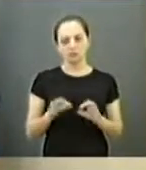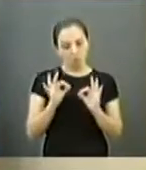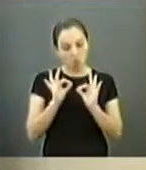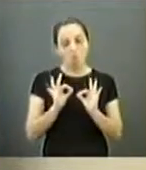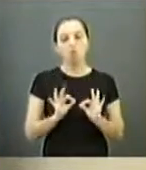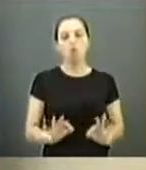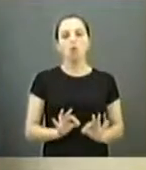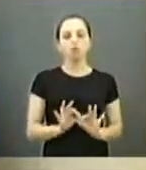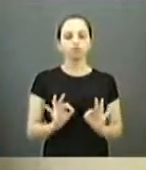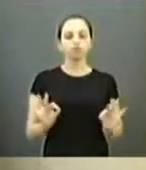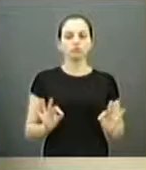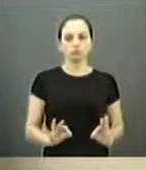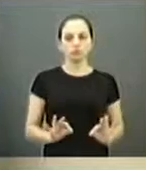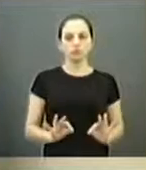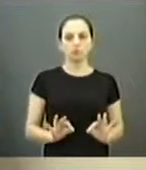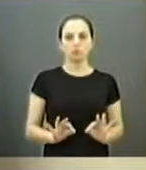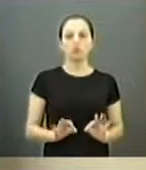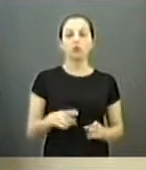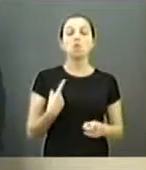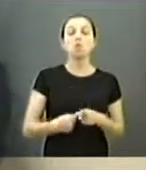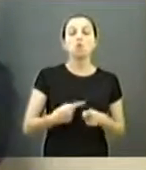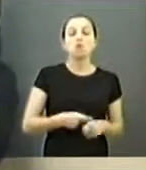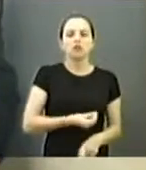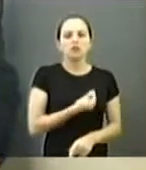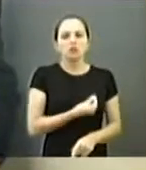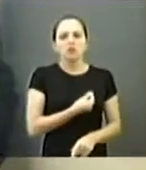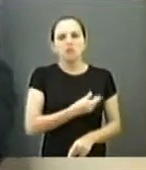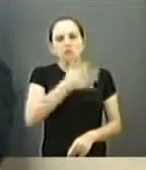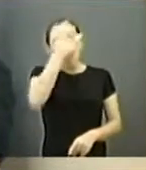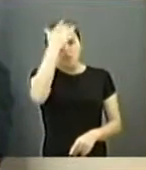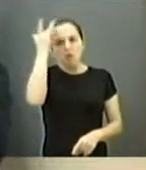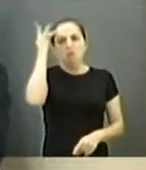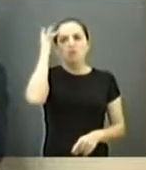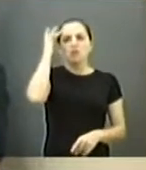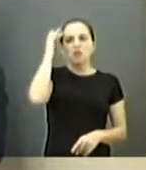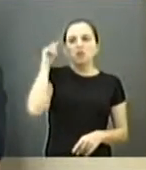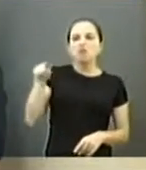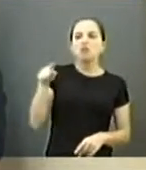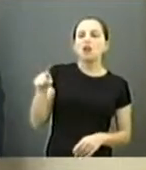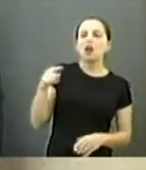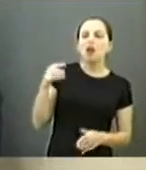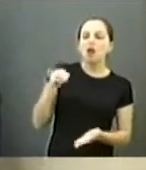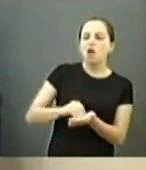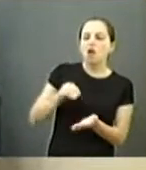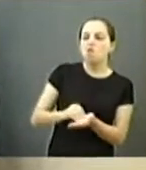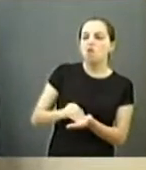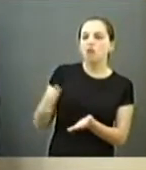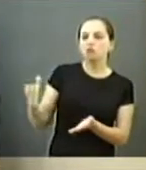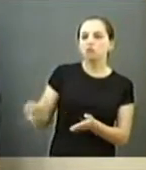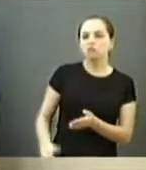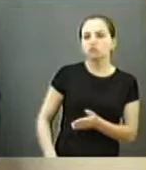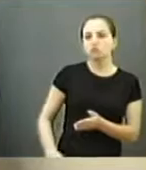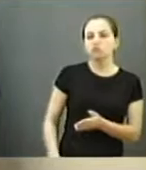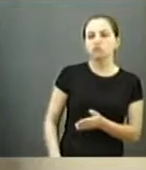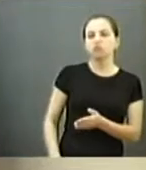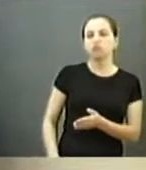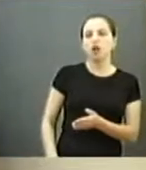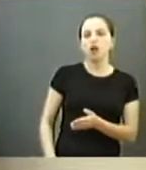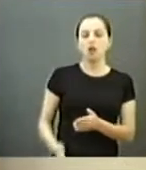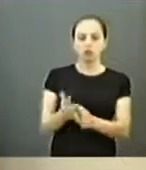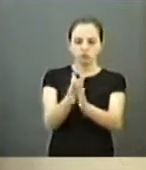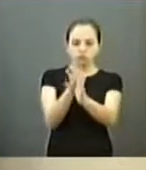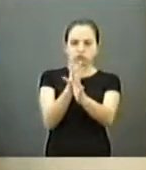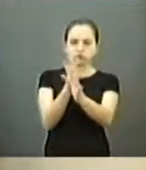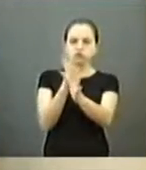são pessoas frágeis. Fica lá sem uma perna, né, doutor Lapena? O doutor sabe o que é. Numa fila de